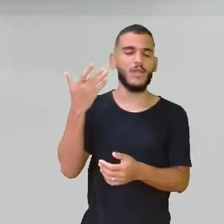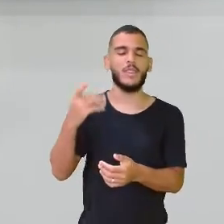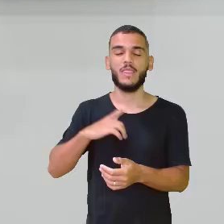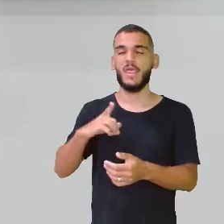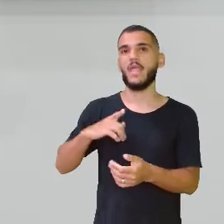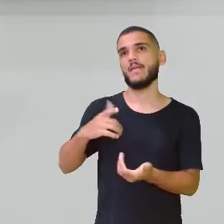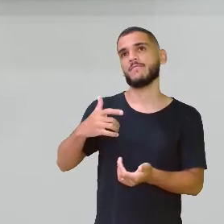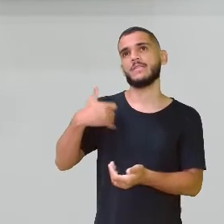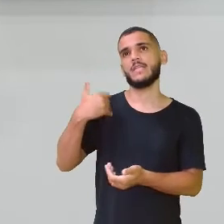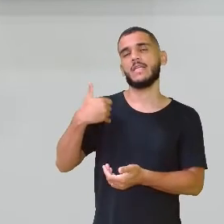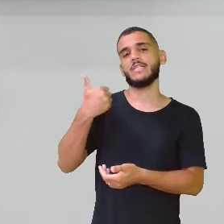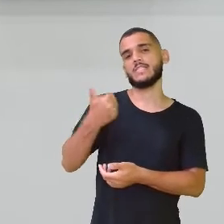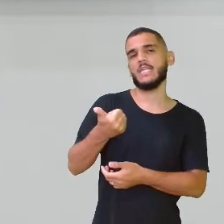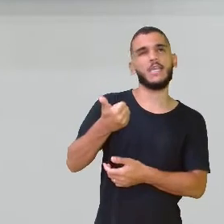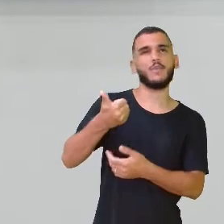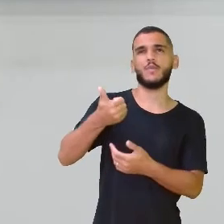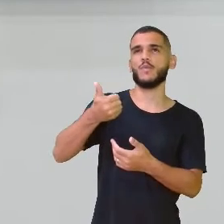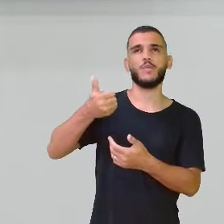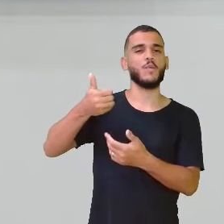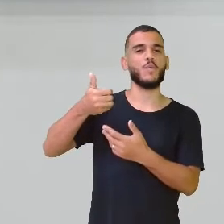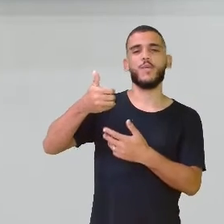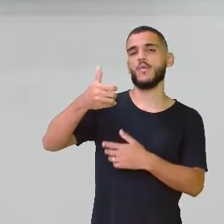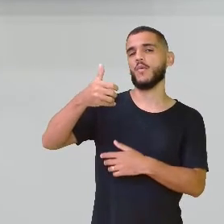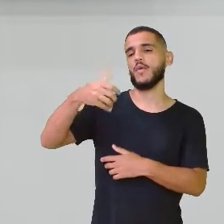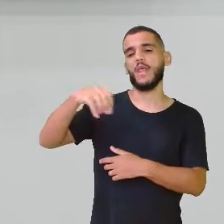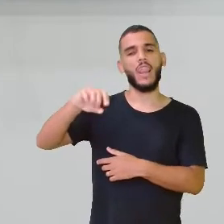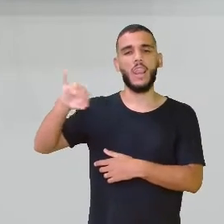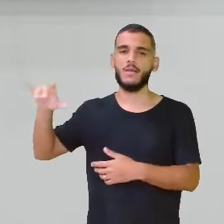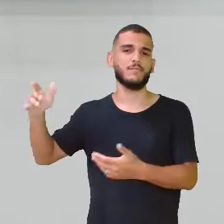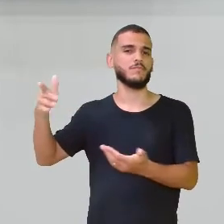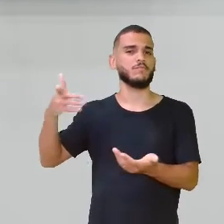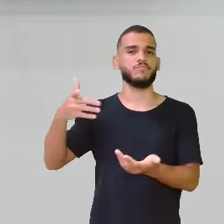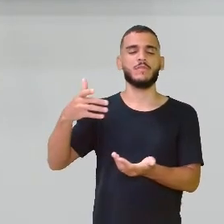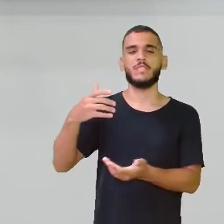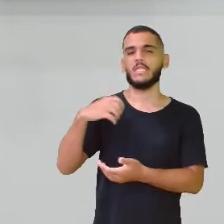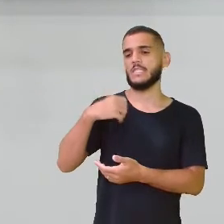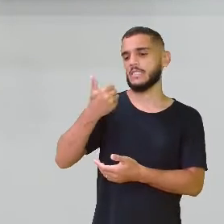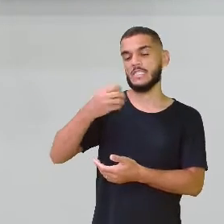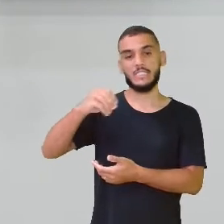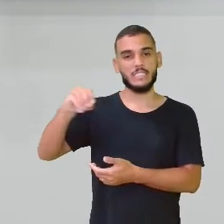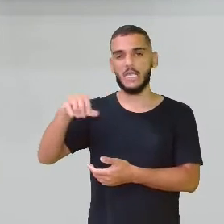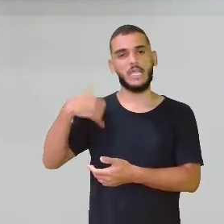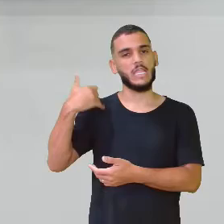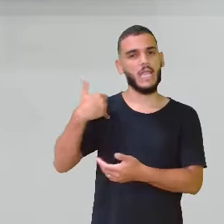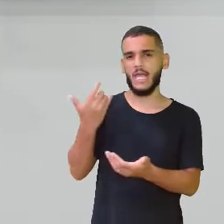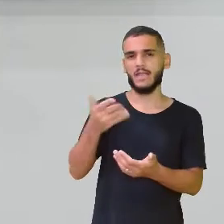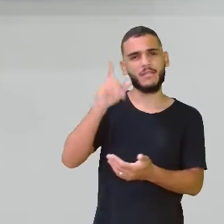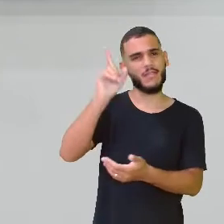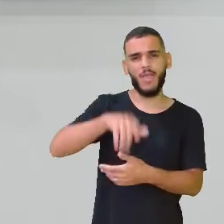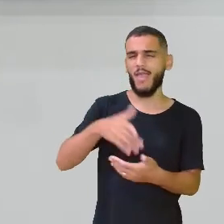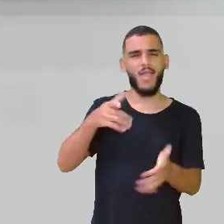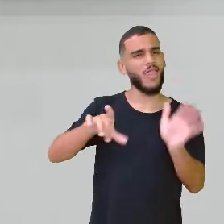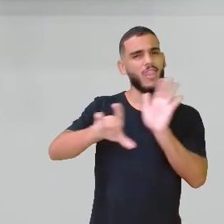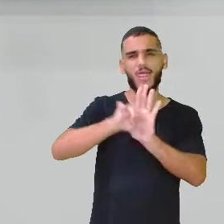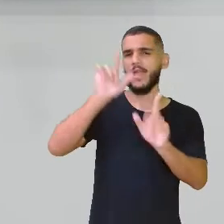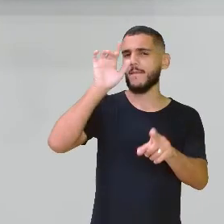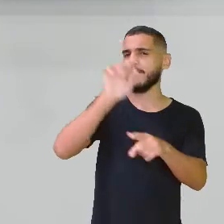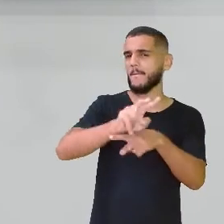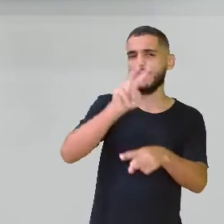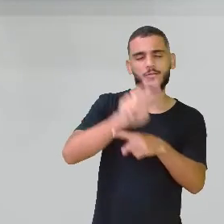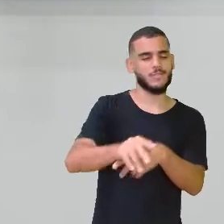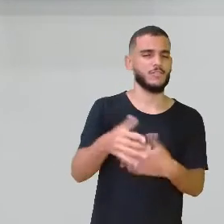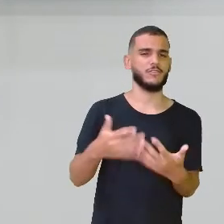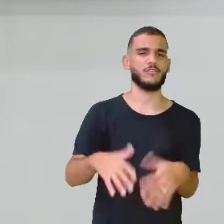ele está incluso. Se ele tem 85, claro que está incluso. Inclusive, existe um